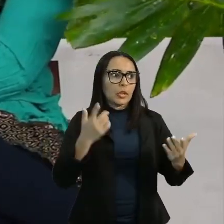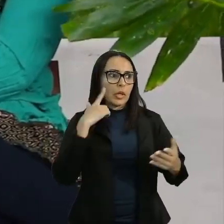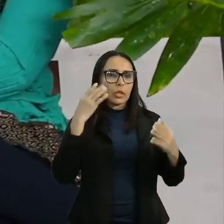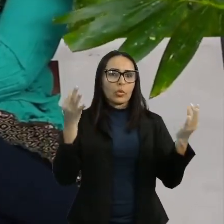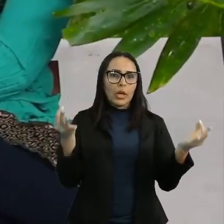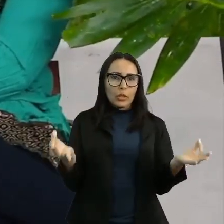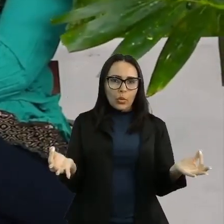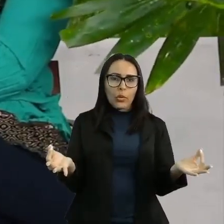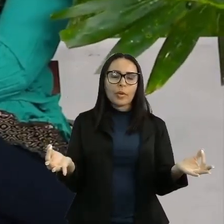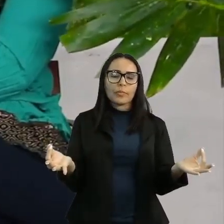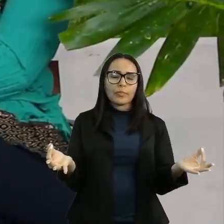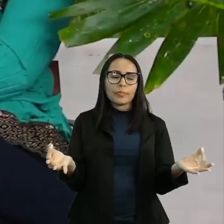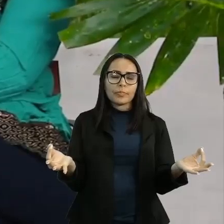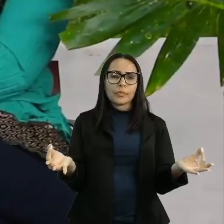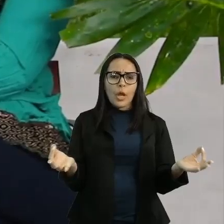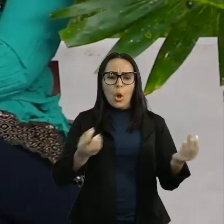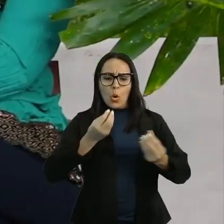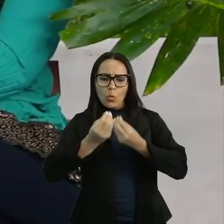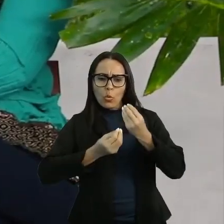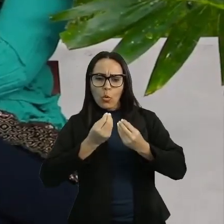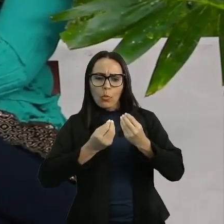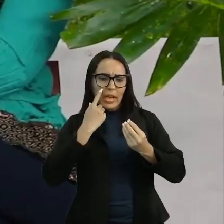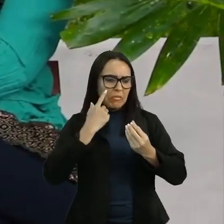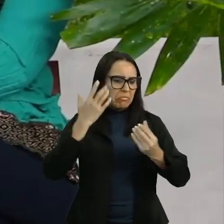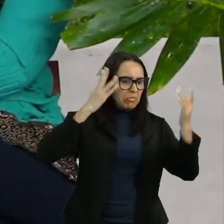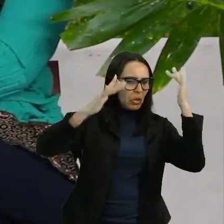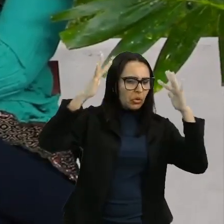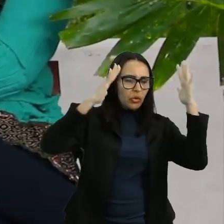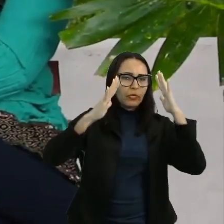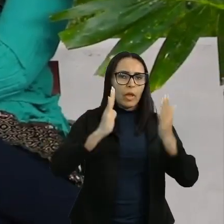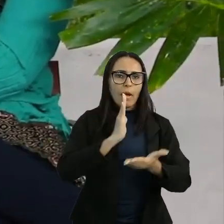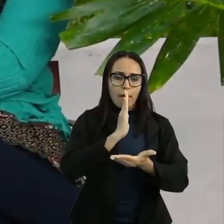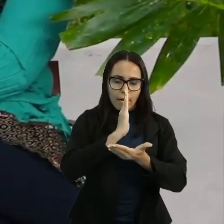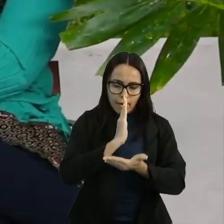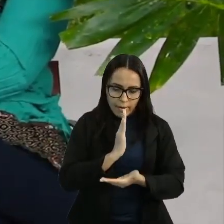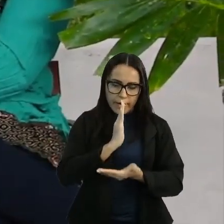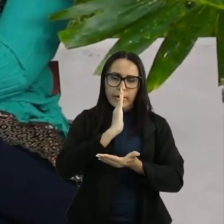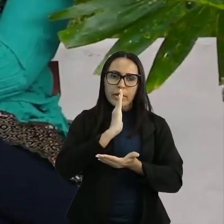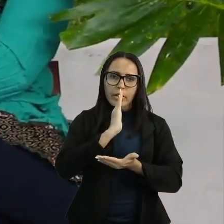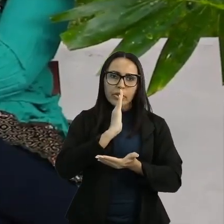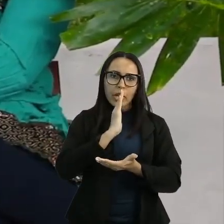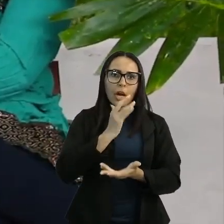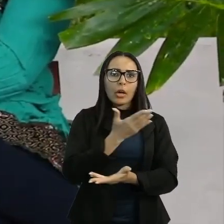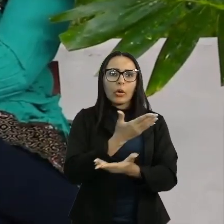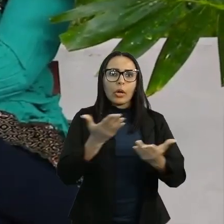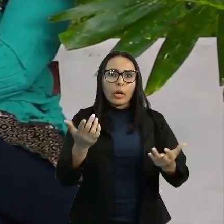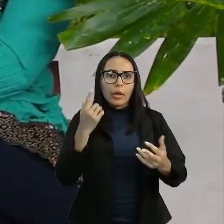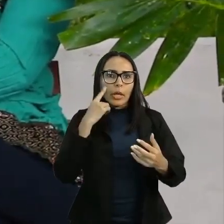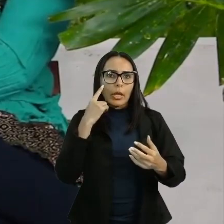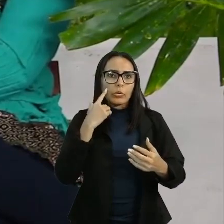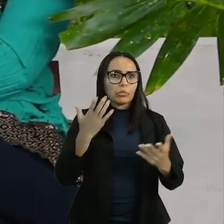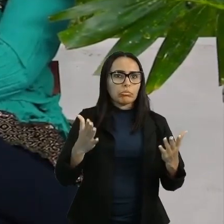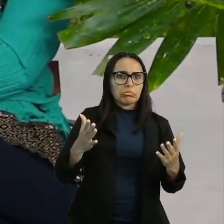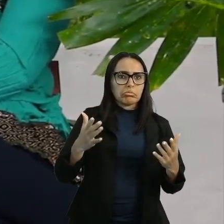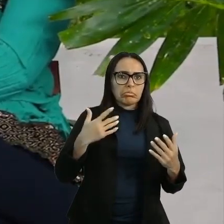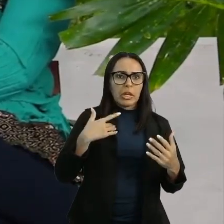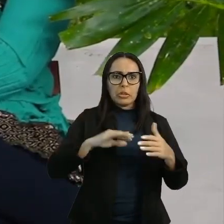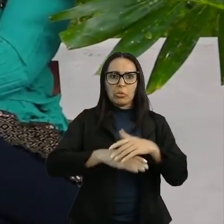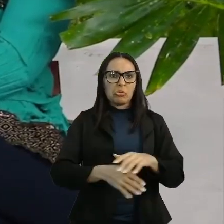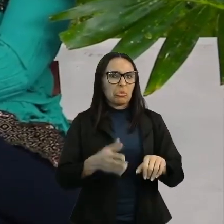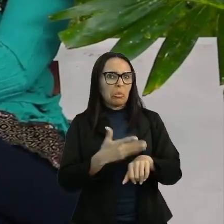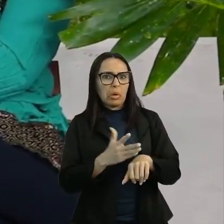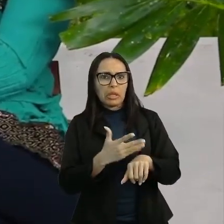houve essa iniciação. Qual foi o gatilho, assim, que era você conhecer a filosofia Hare Krishna? Eu conheci a filosofia Hare Krishna, né? Conheci o movimento,